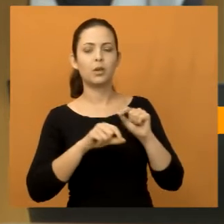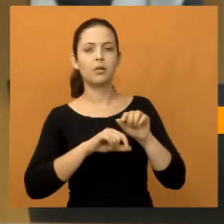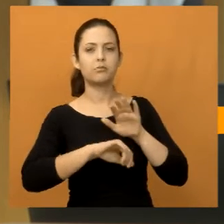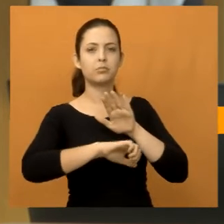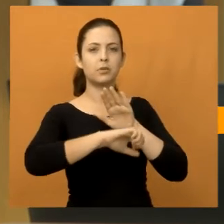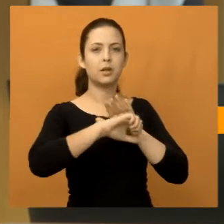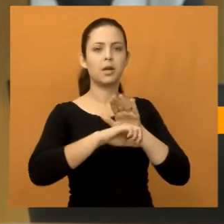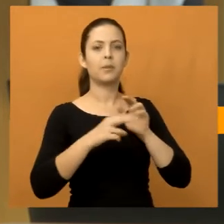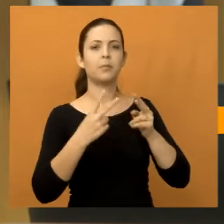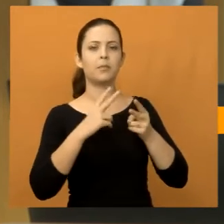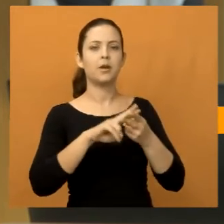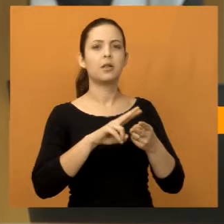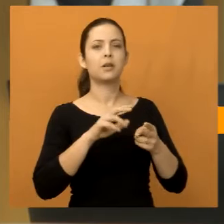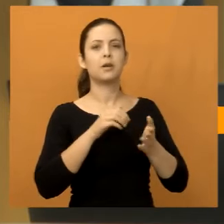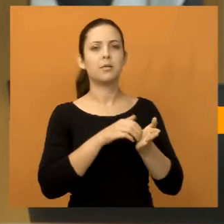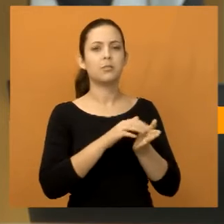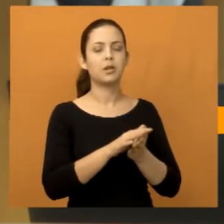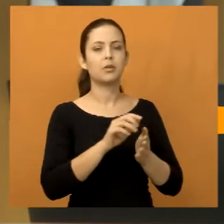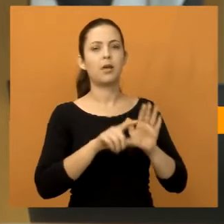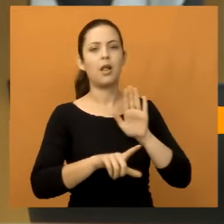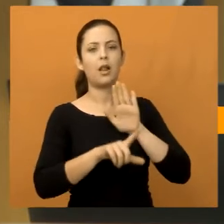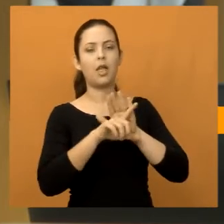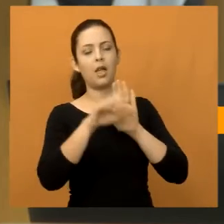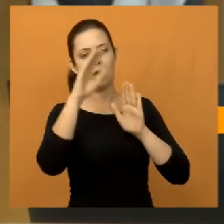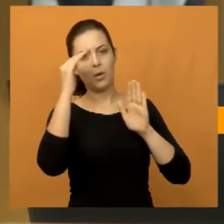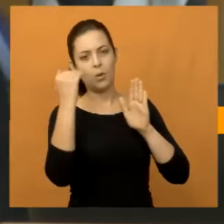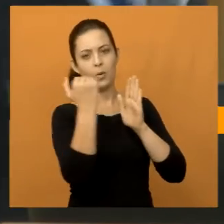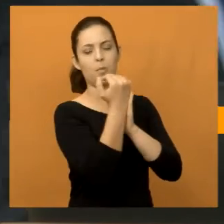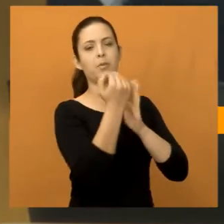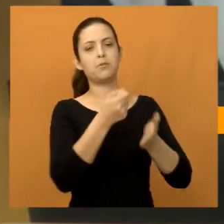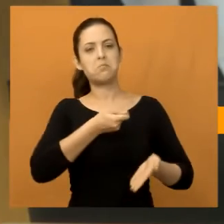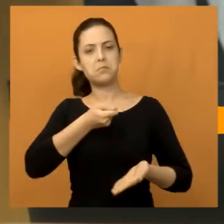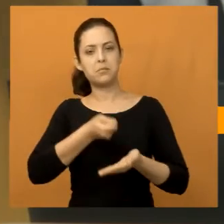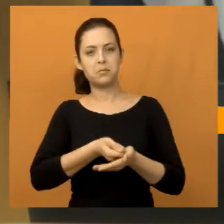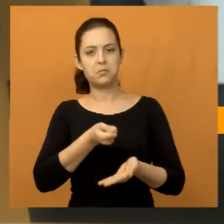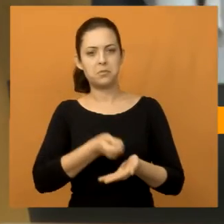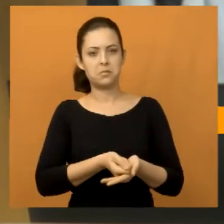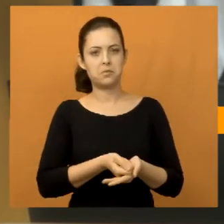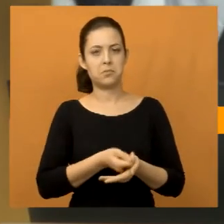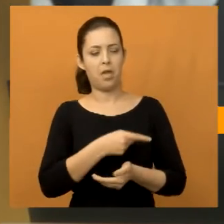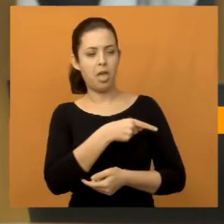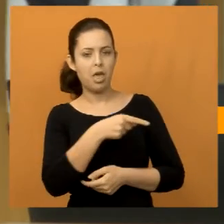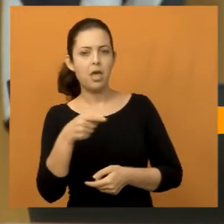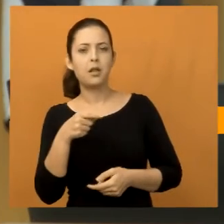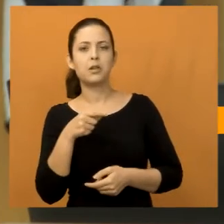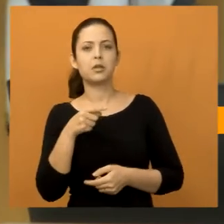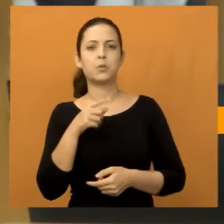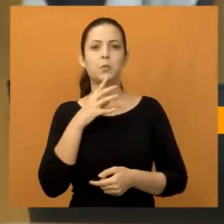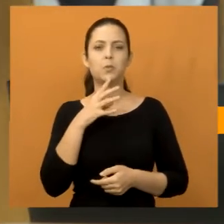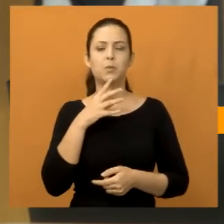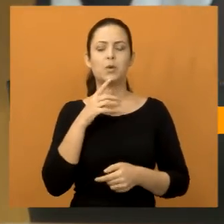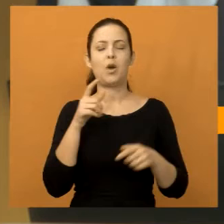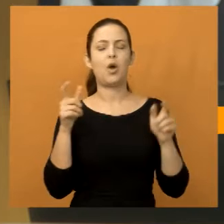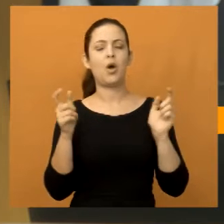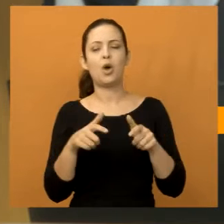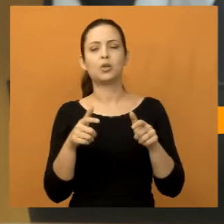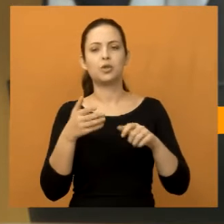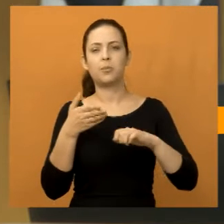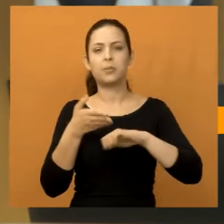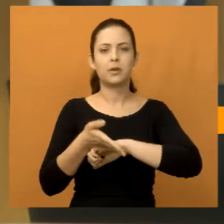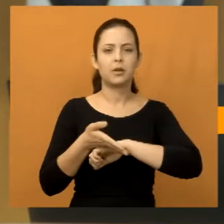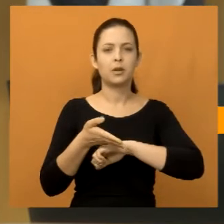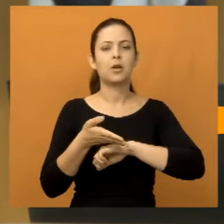essa punição, eu gostaria que fosse uma punição bem severa, para eles entrarem naquele lugar